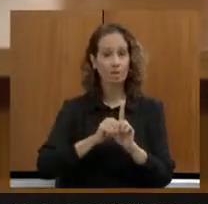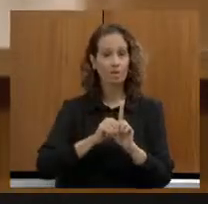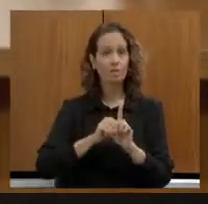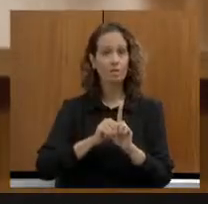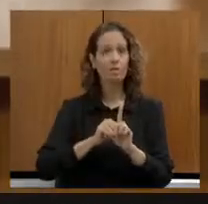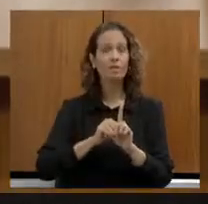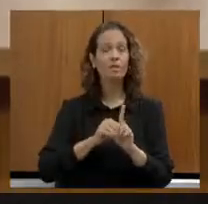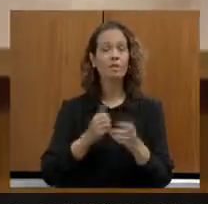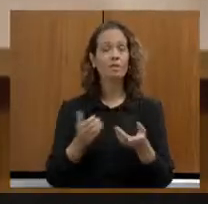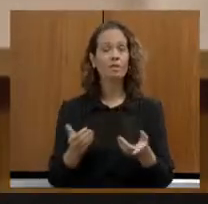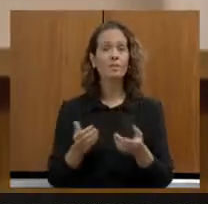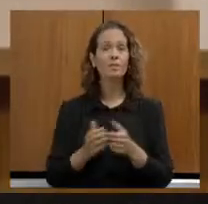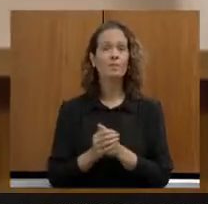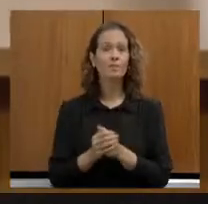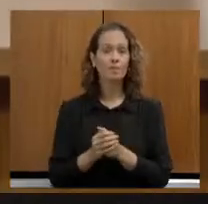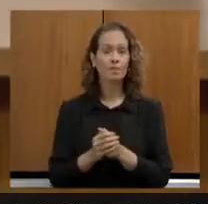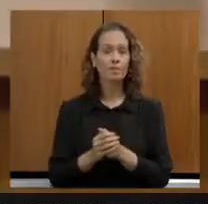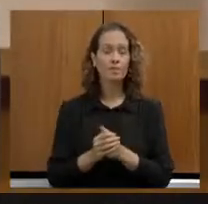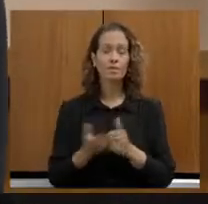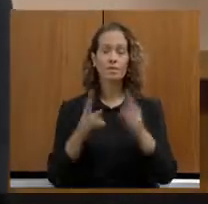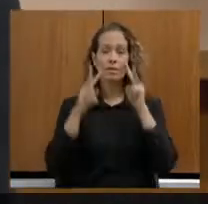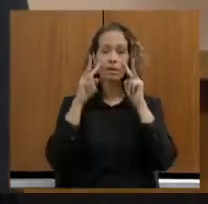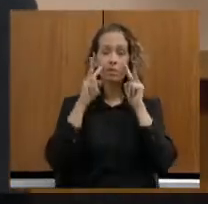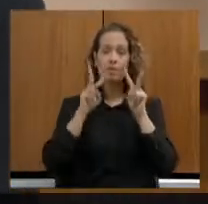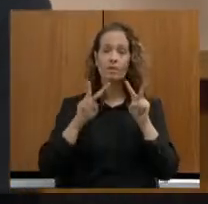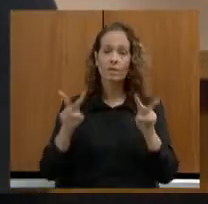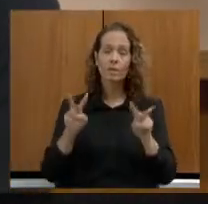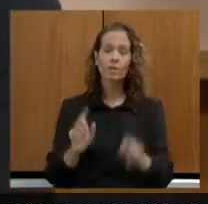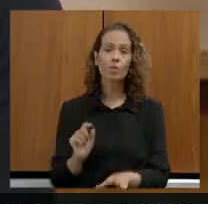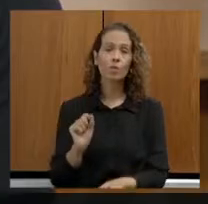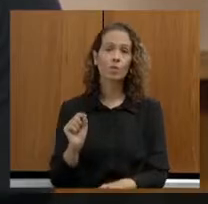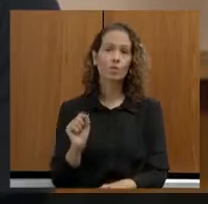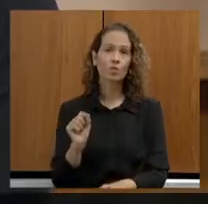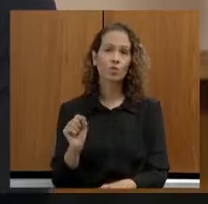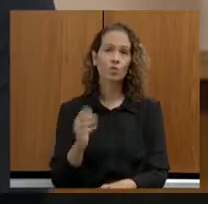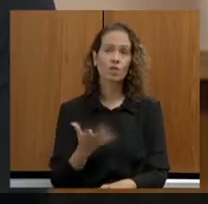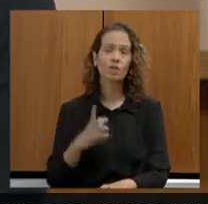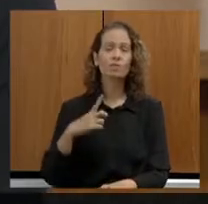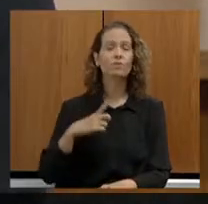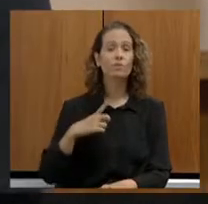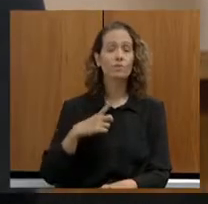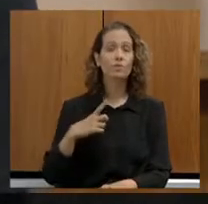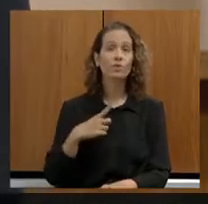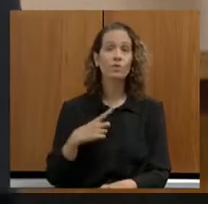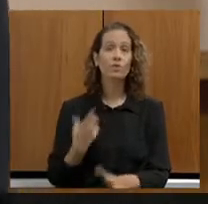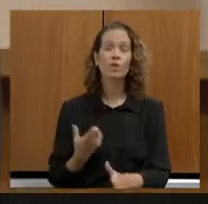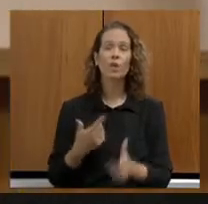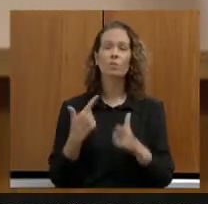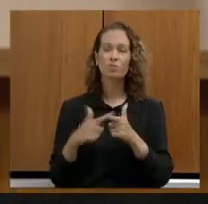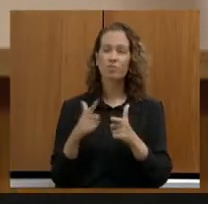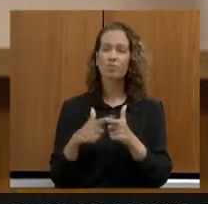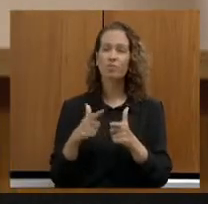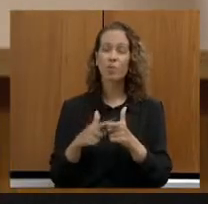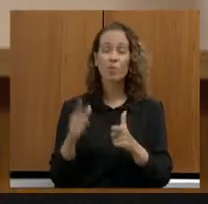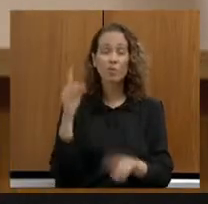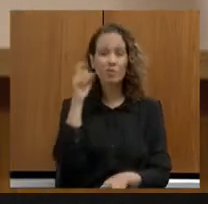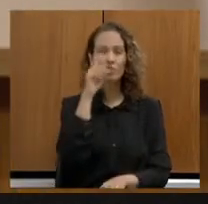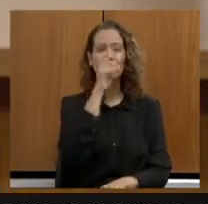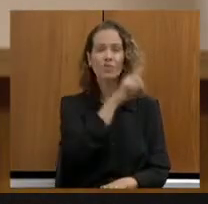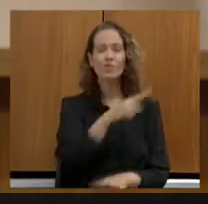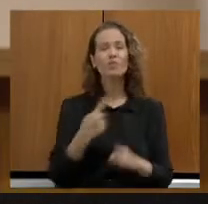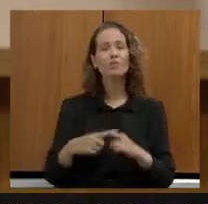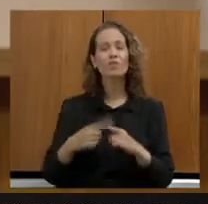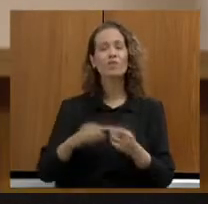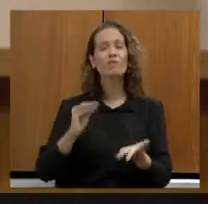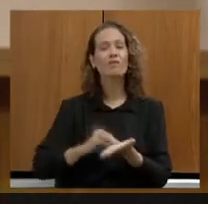da minha visão de que é ali se viviam uma situação surrealista de não se ter recursos para merenda